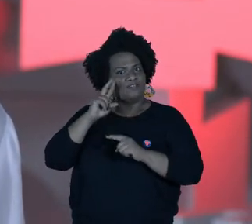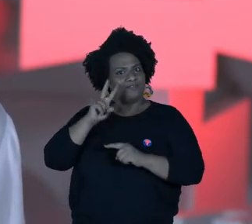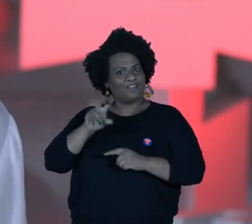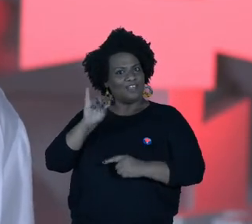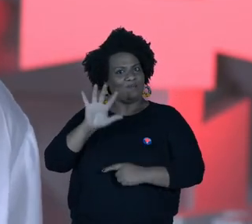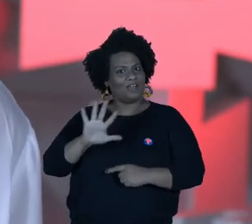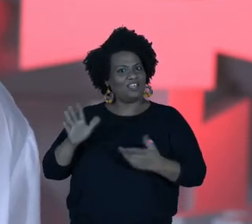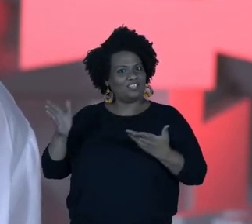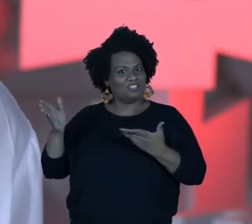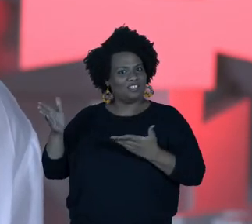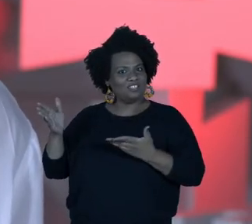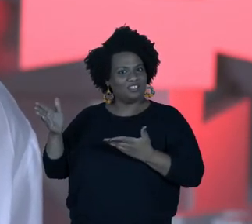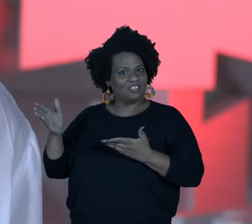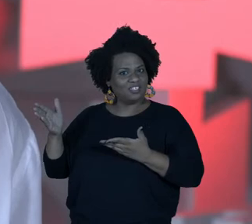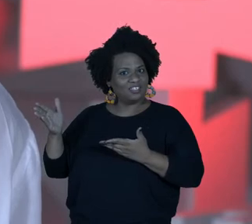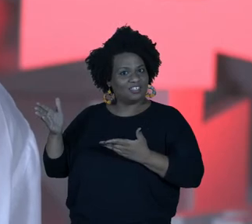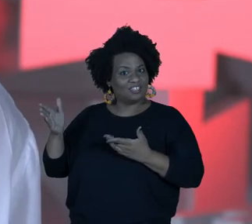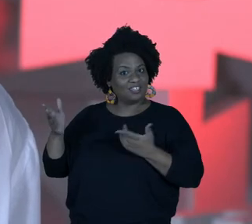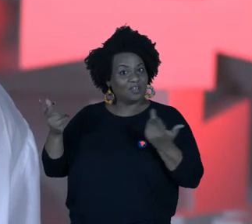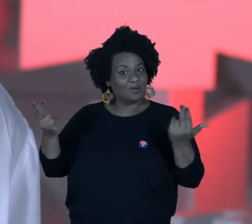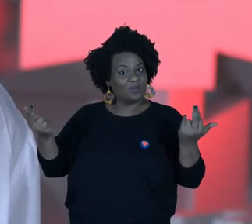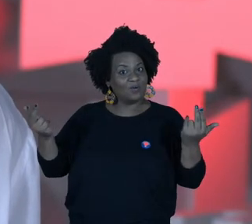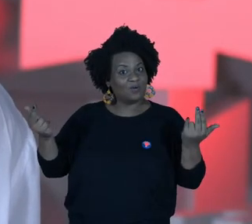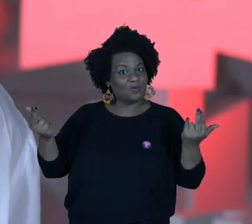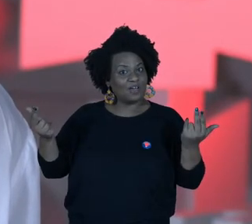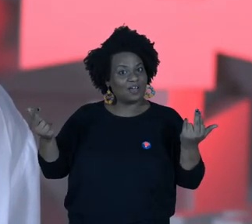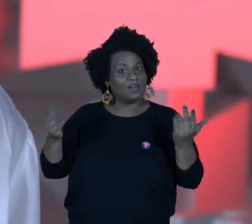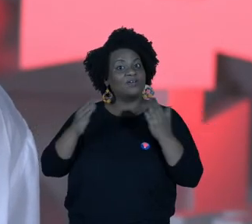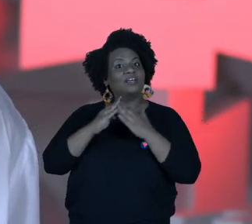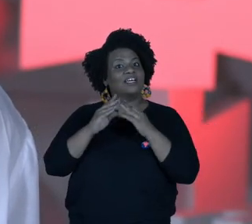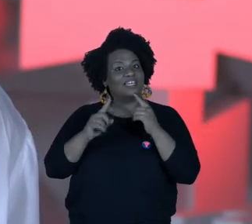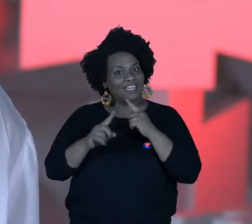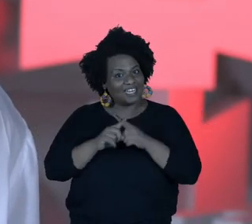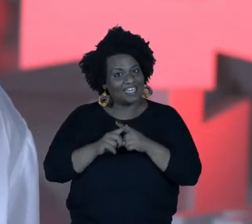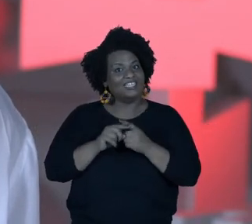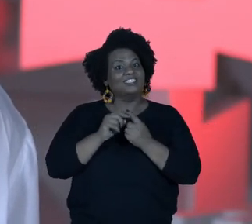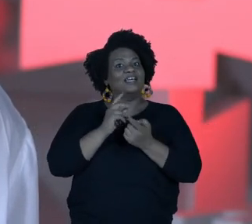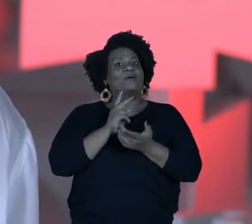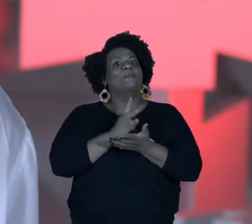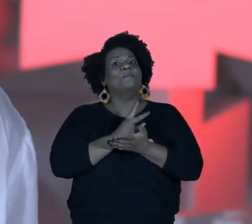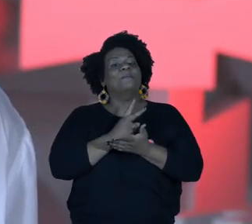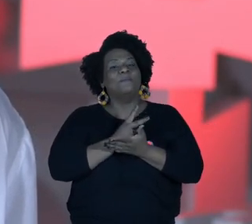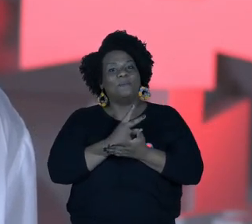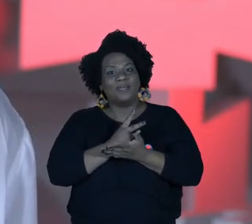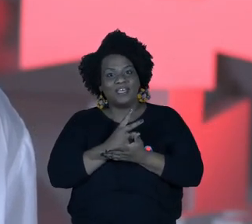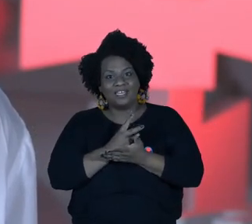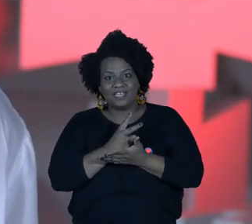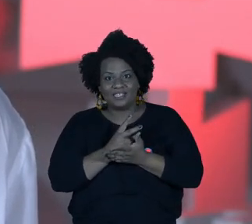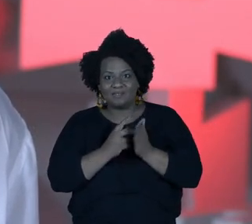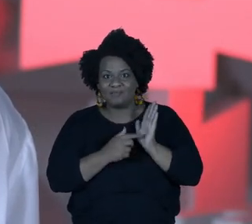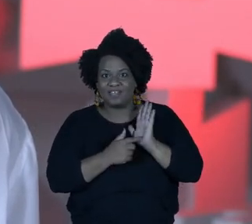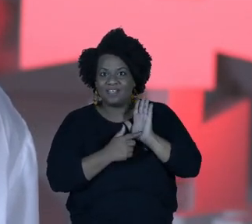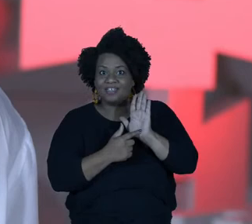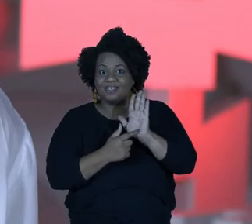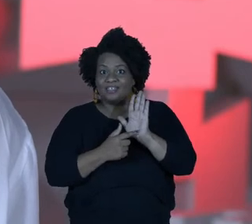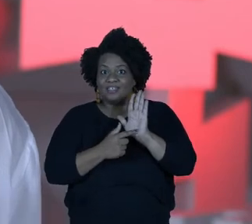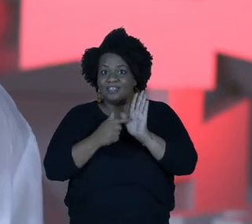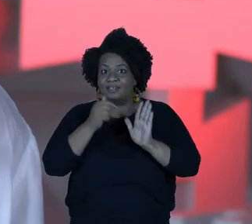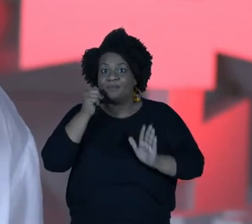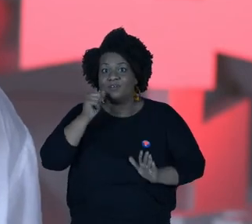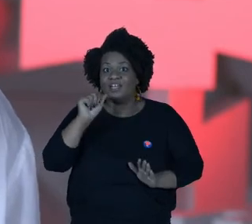imagem, que é dessa mesma igreja, que é de Andrea Pozzo, que é um